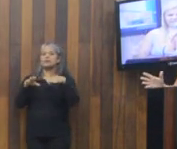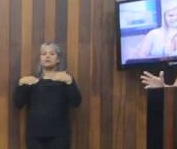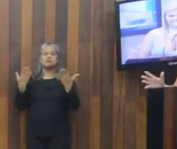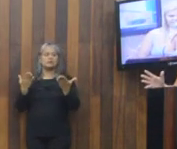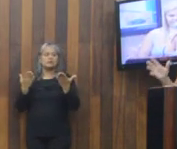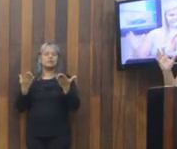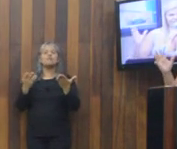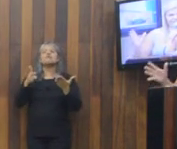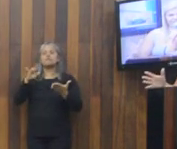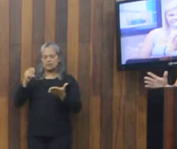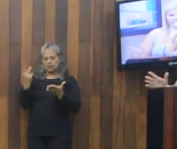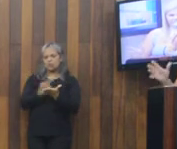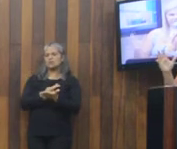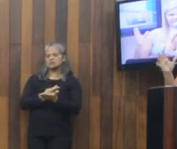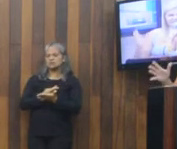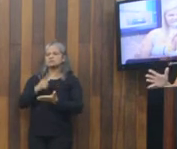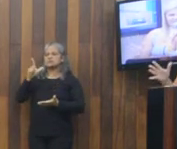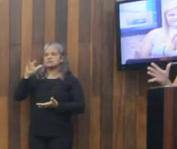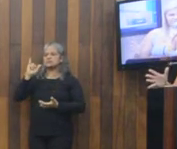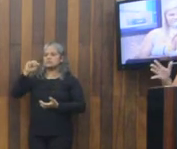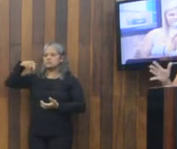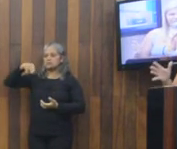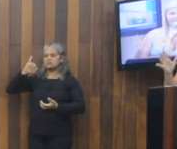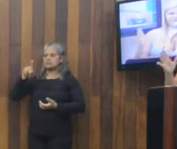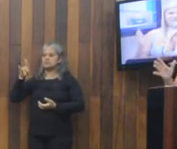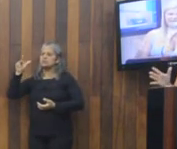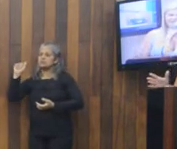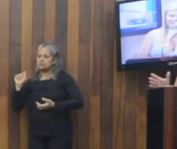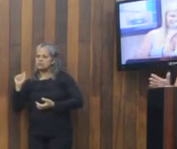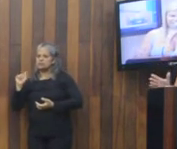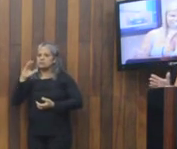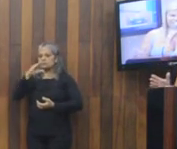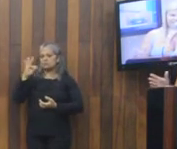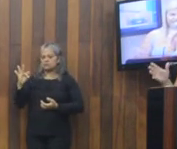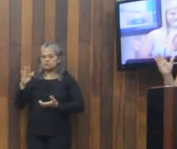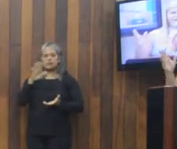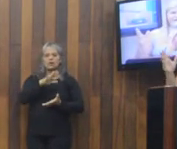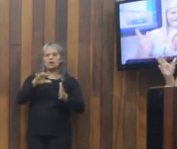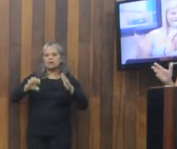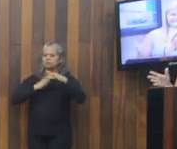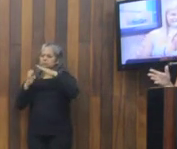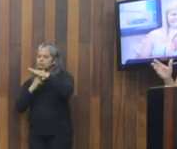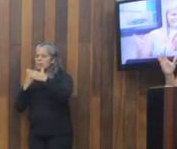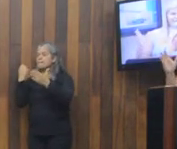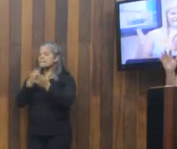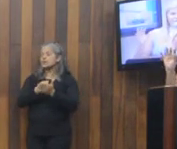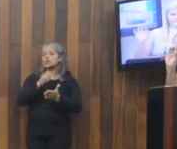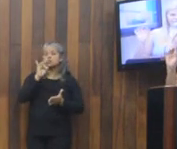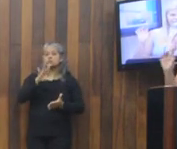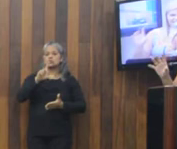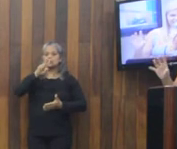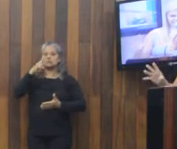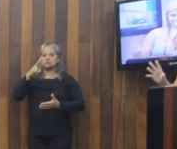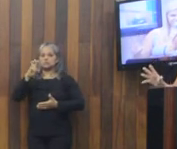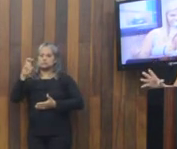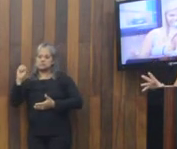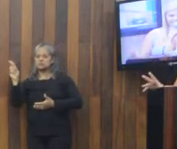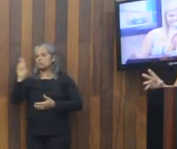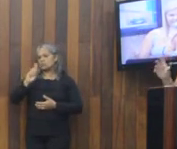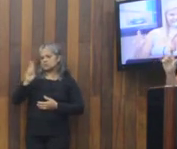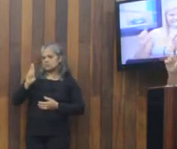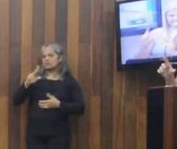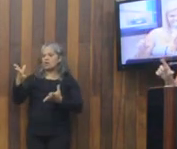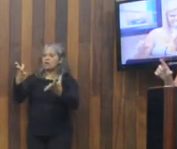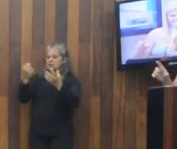fazer o Liquida Cabo Frio. Liquida Cabo Frio, as empresas pagam apenas R$ 250,00. Elas recebem os adesivos para a